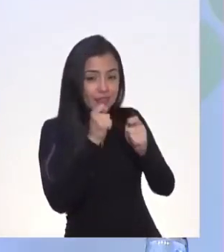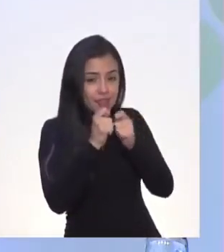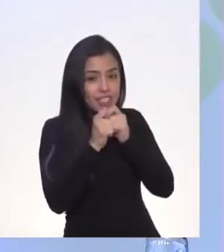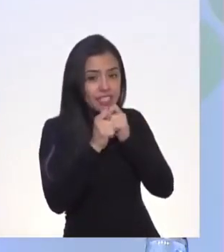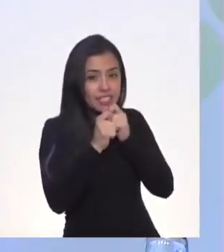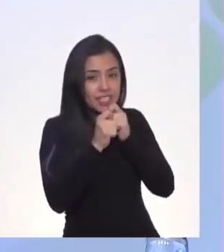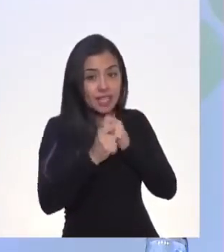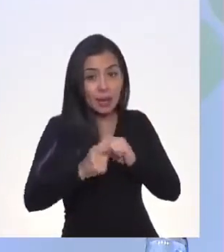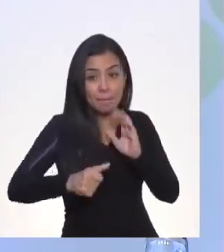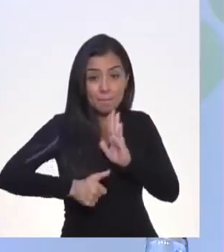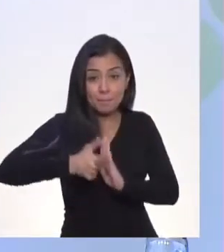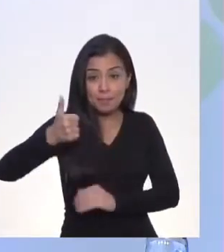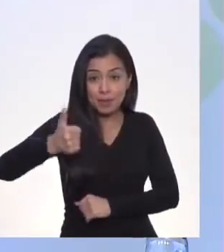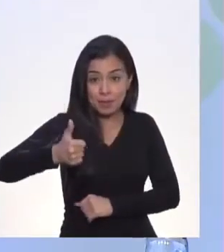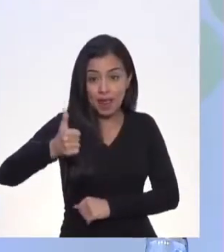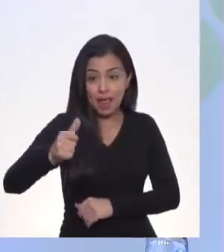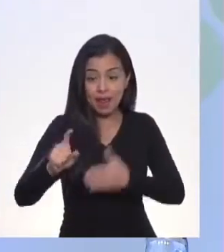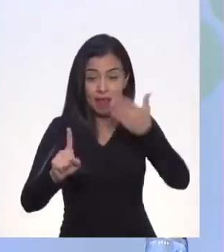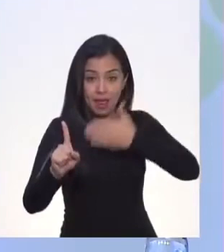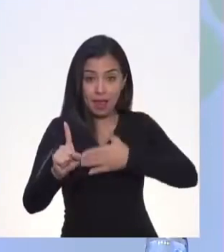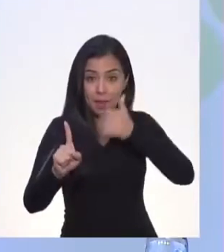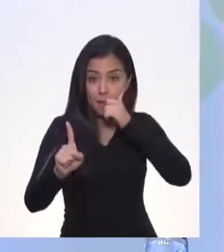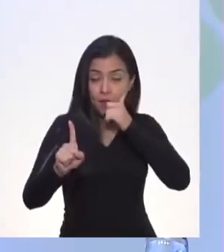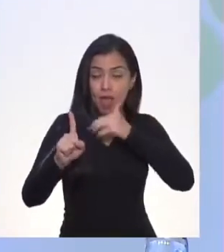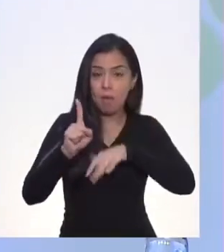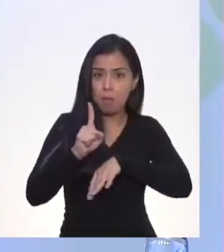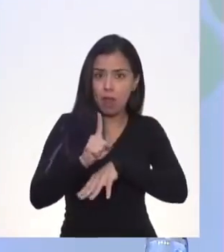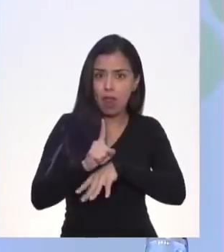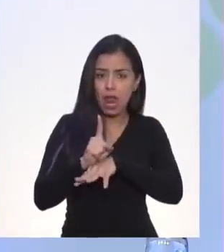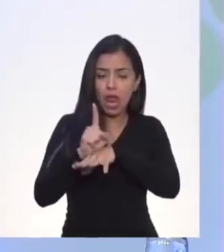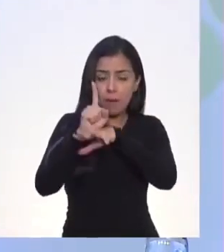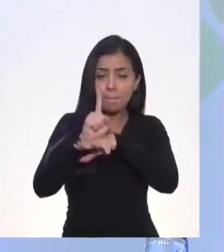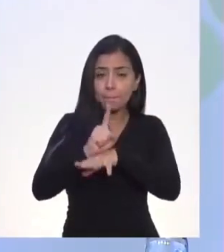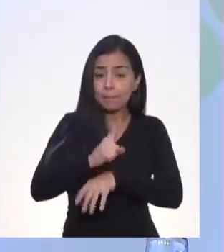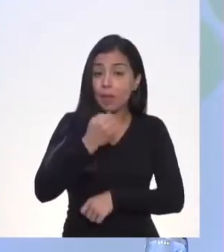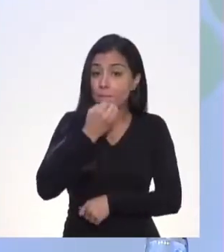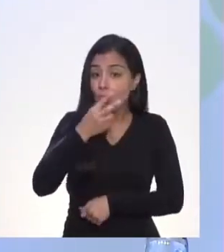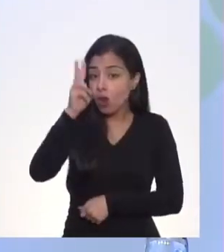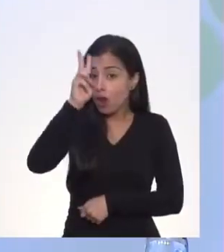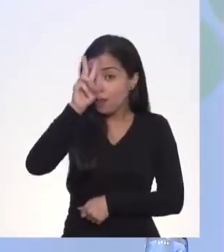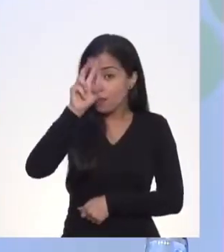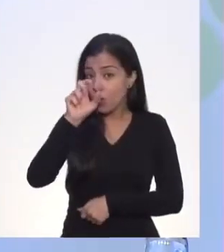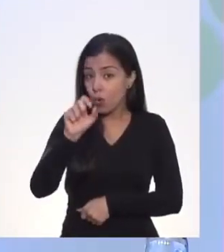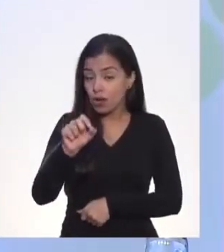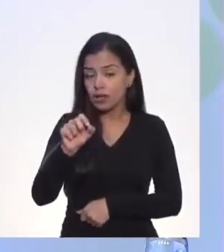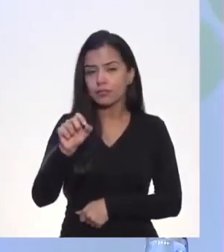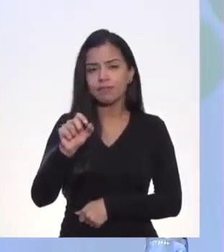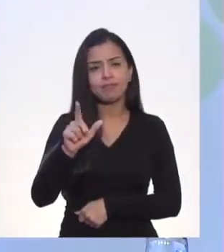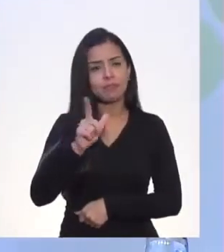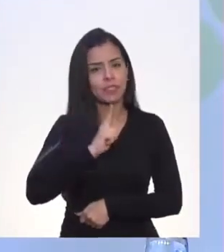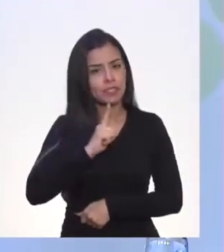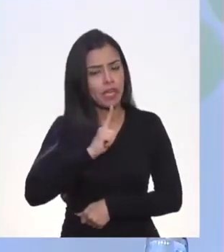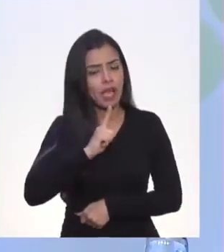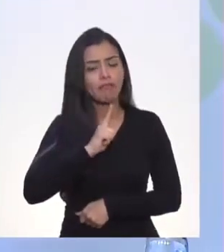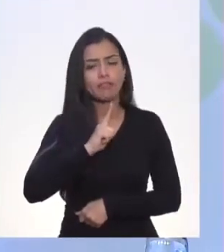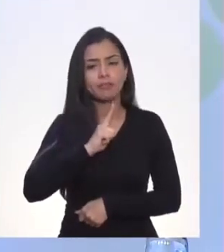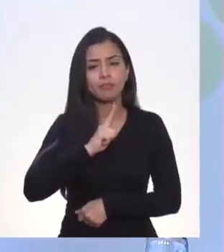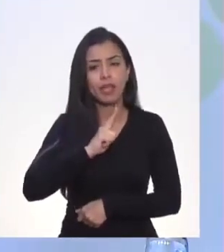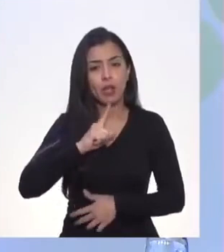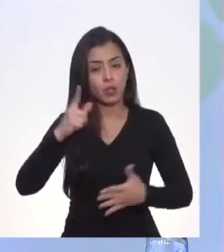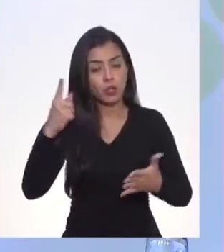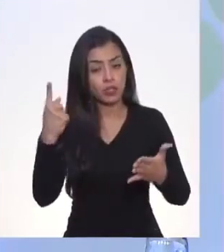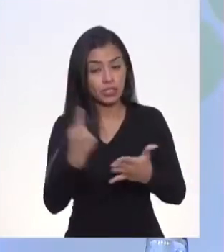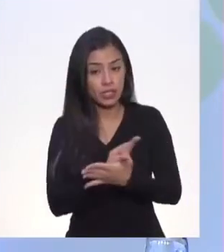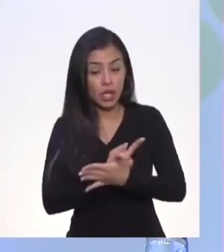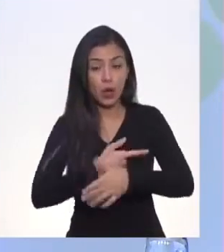primeira astronauta, né, que poderá ser a primeira astronauta, é bom lembrarmos assim, que assim como aconteceu de travar, aconteceu de ficarmos alguma